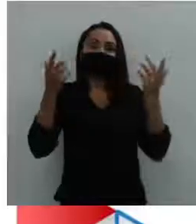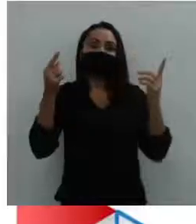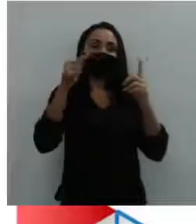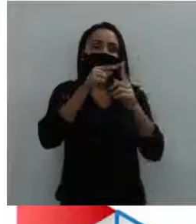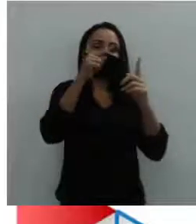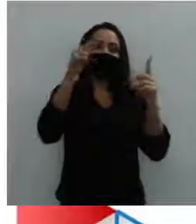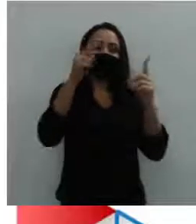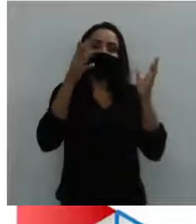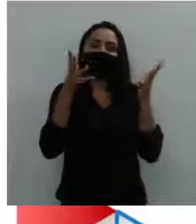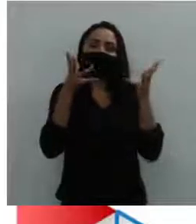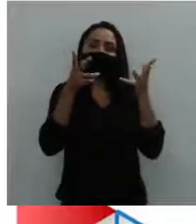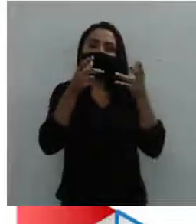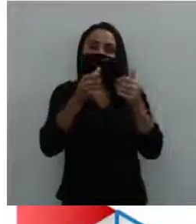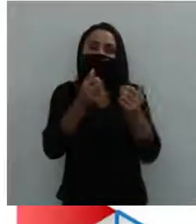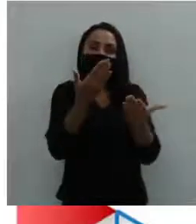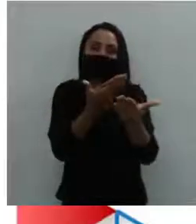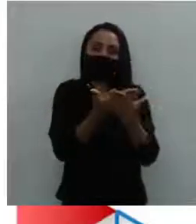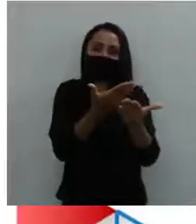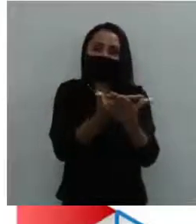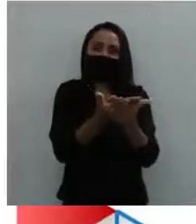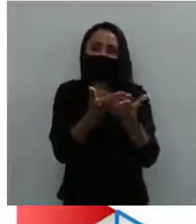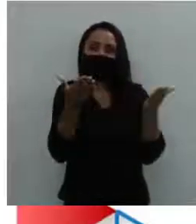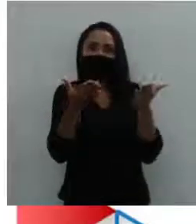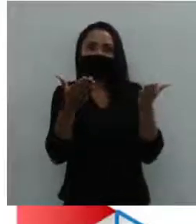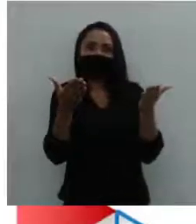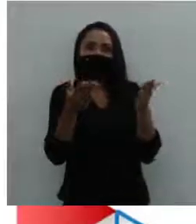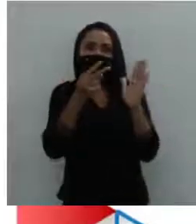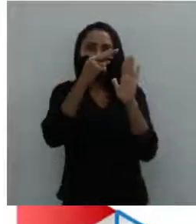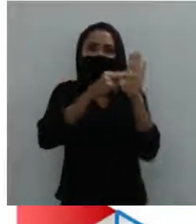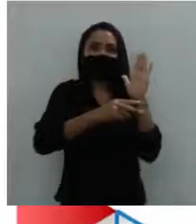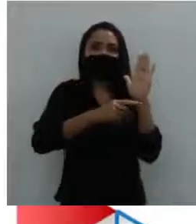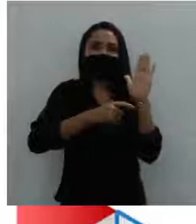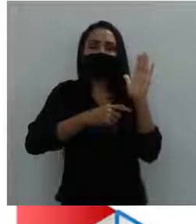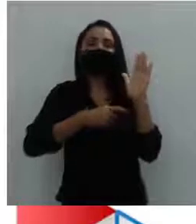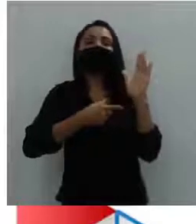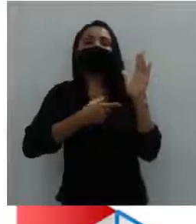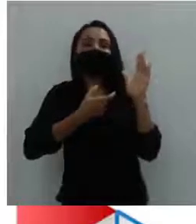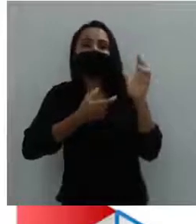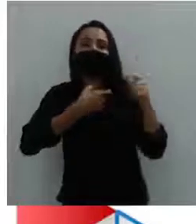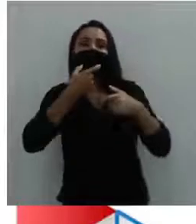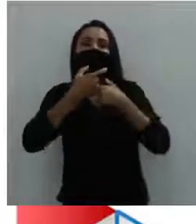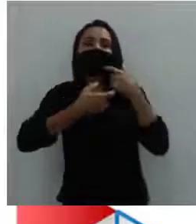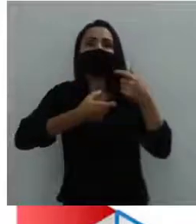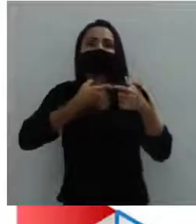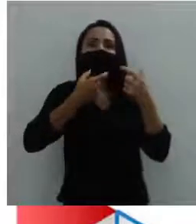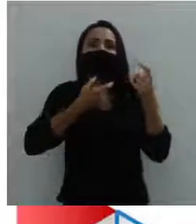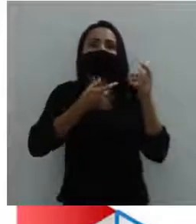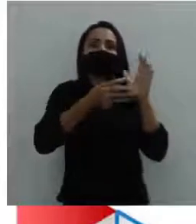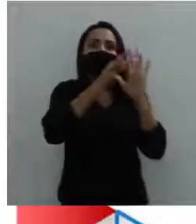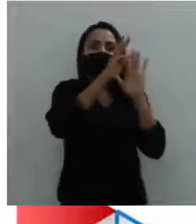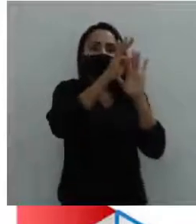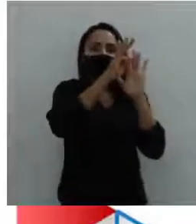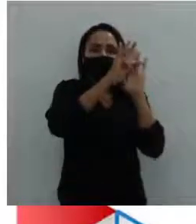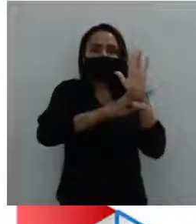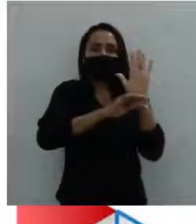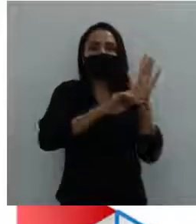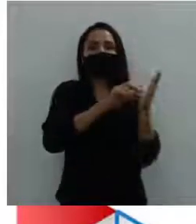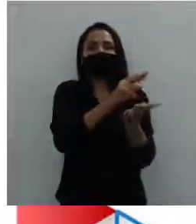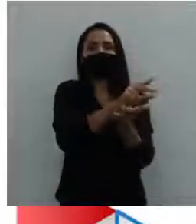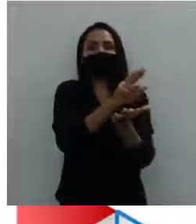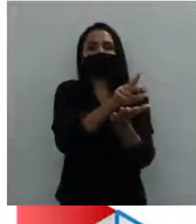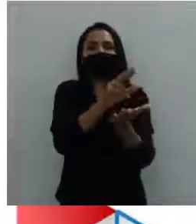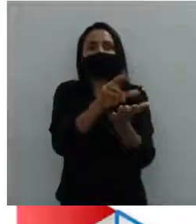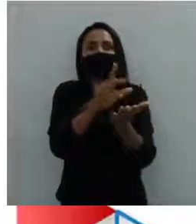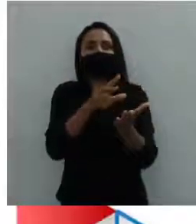objetivo geral de nossa aula. Ler em voz alta textos literários diversos. Contos de